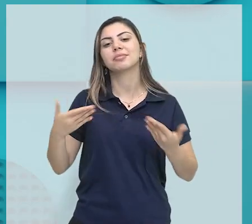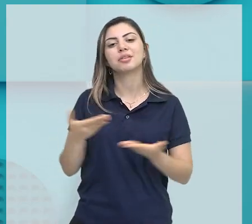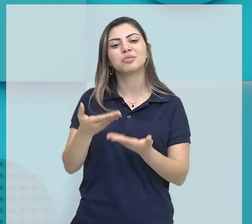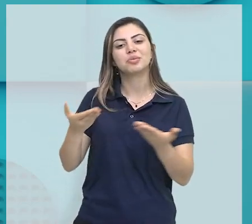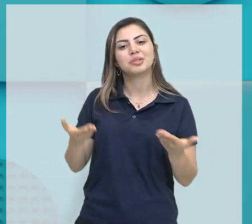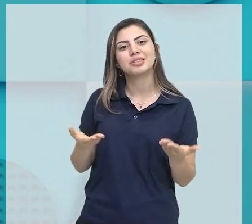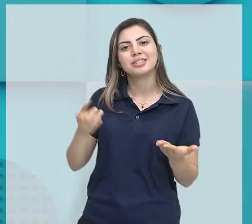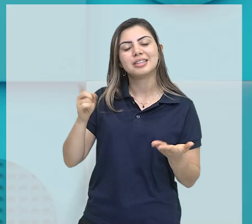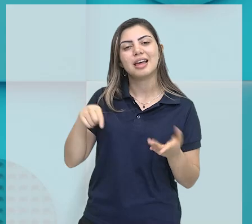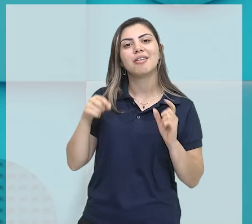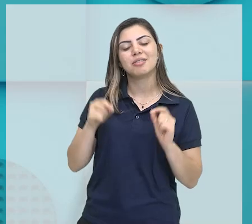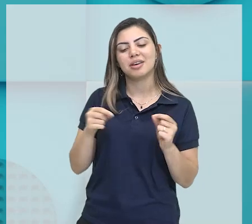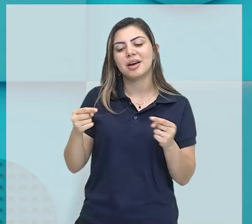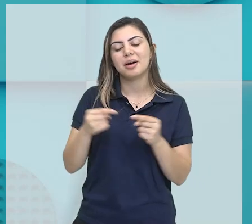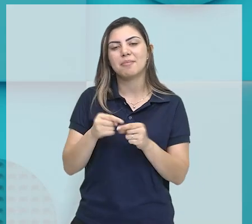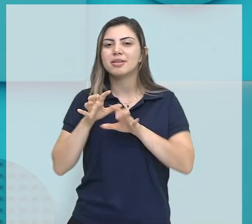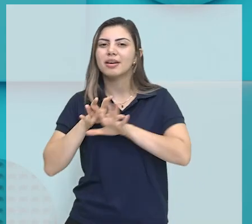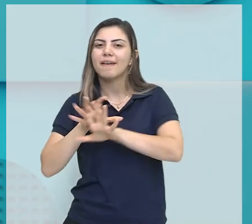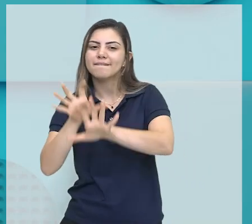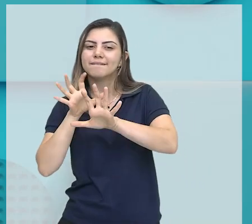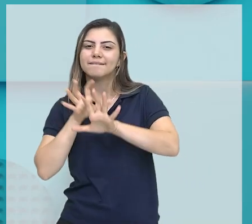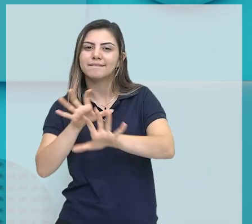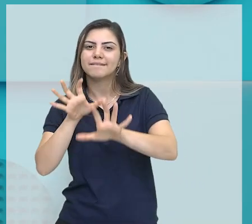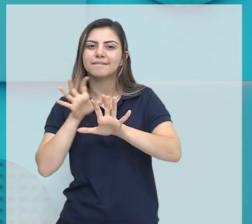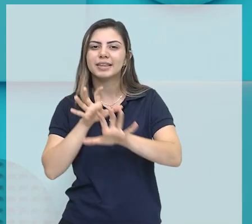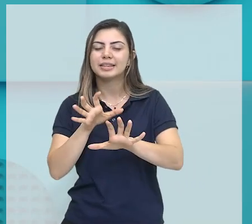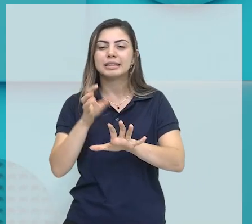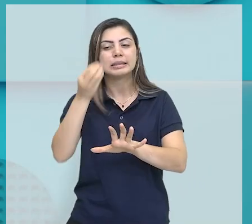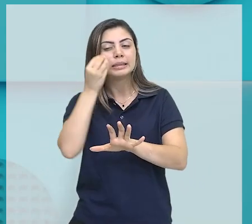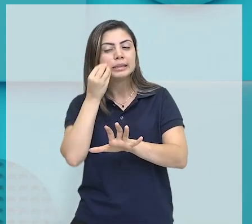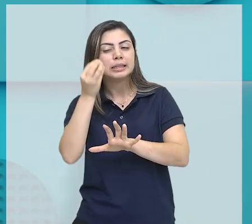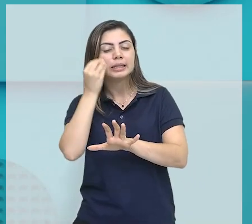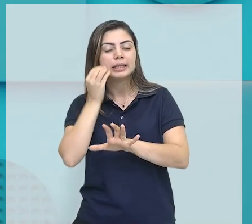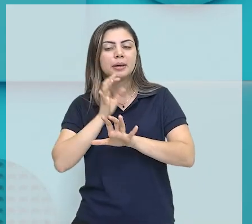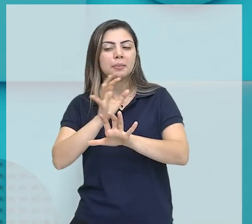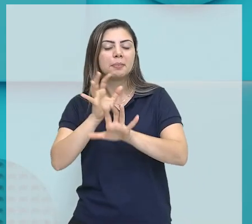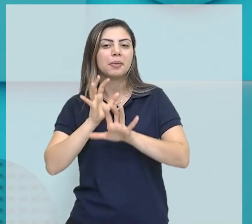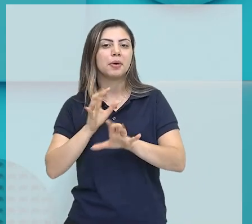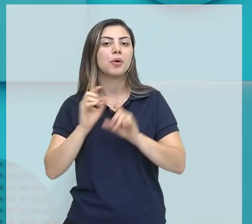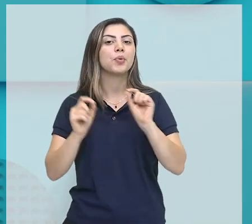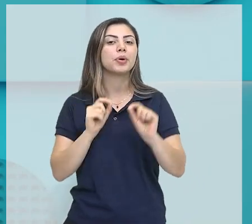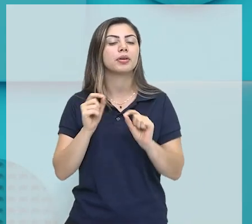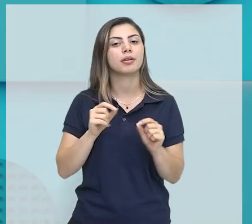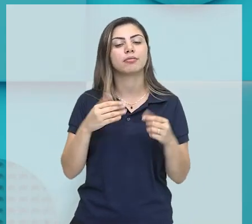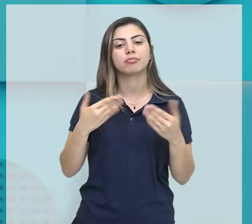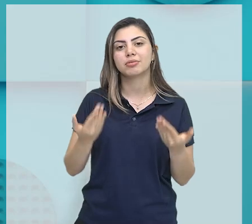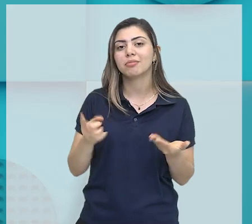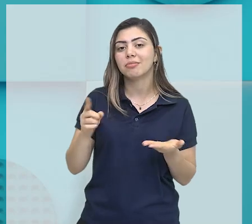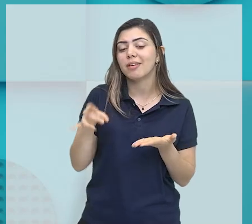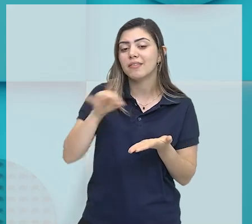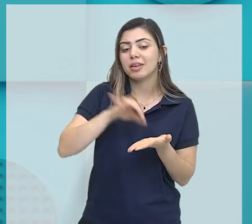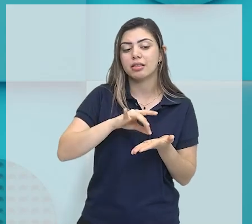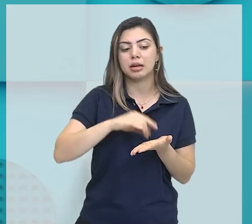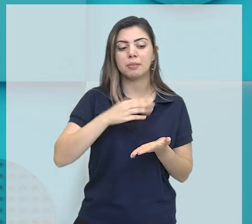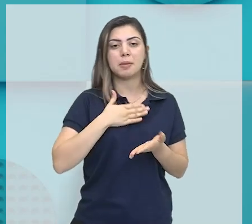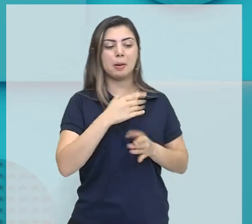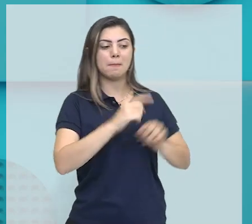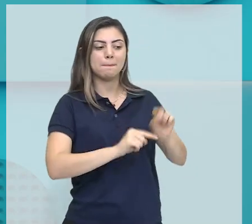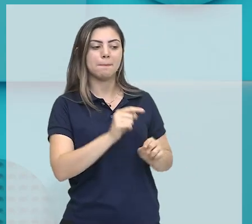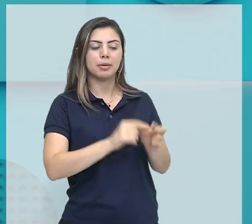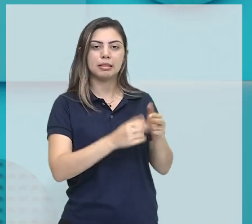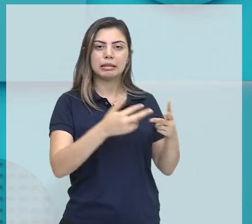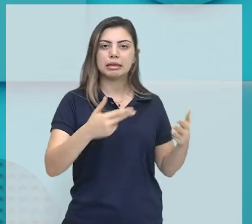vai, isso aqui é persuadir, você vai tentar mostrar que de fato, né, aquele